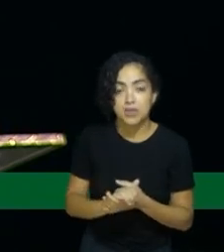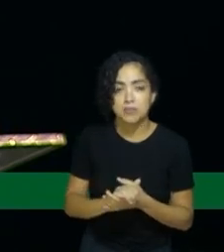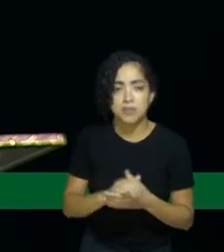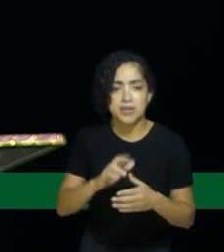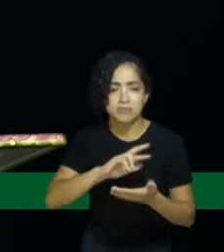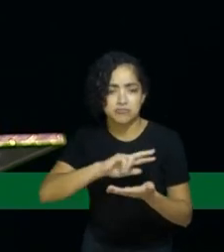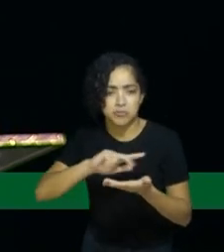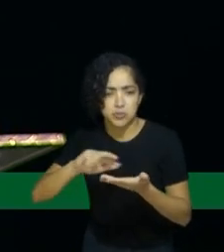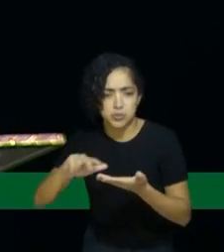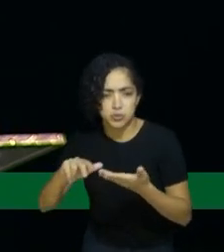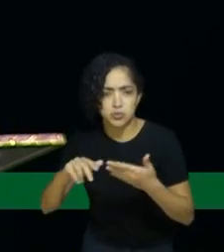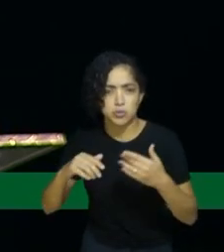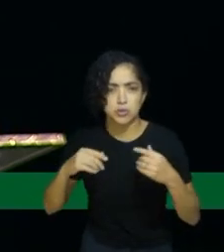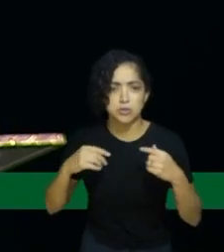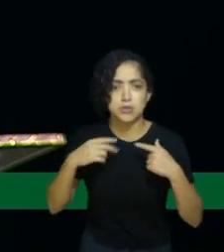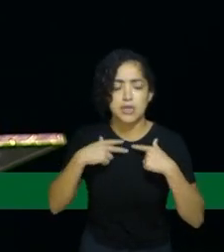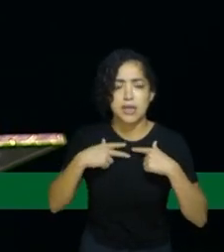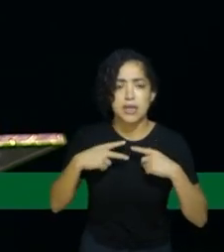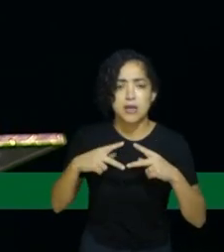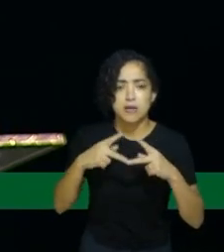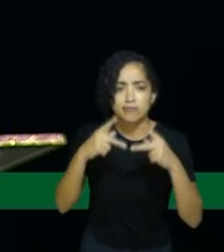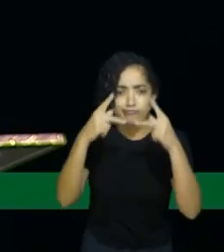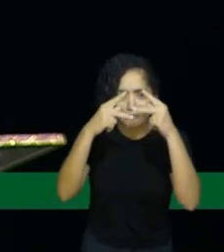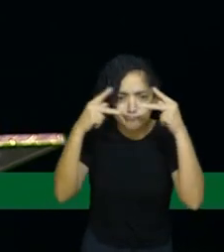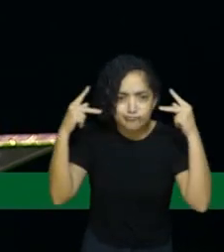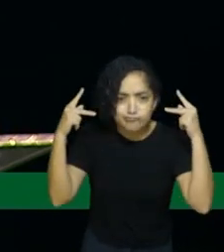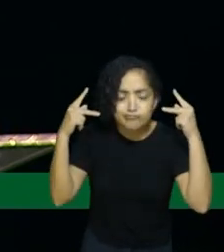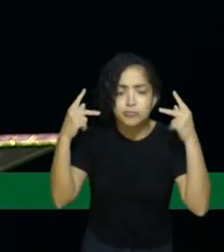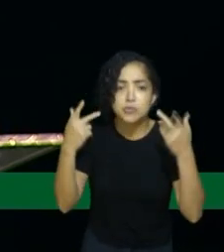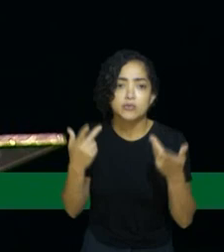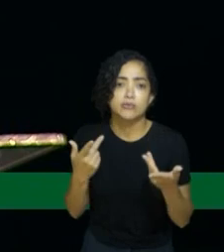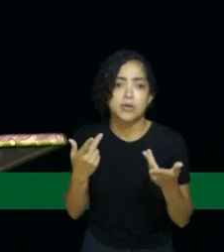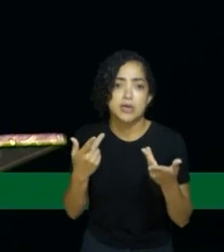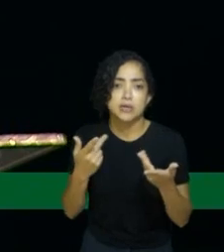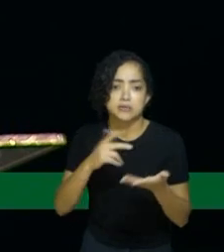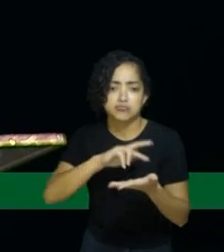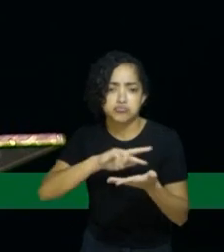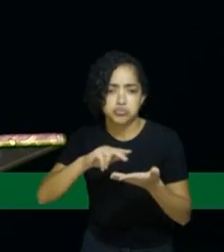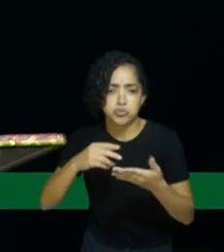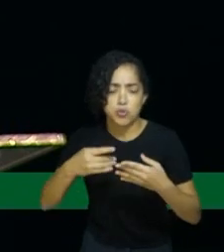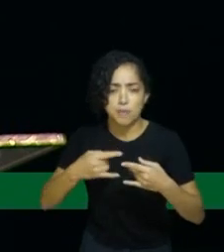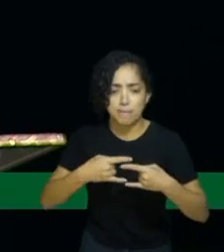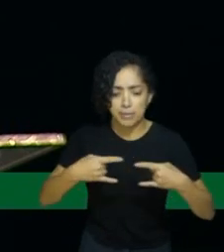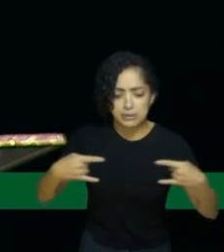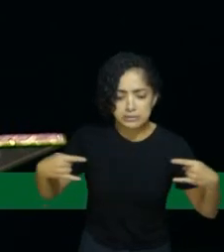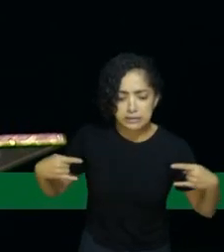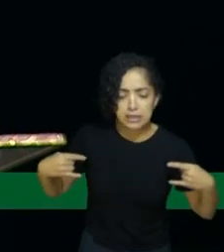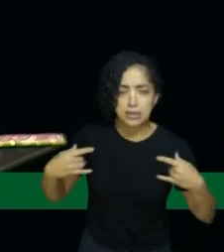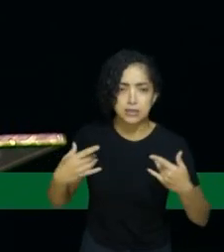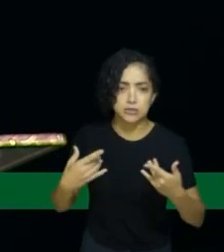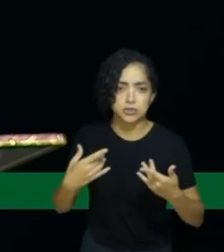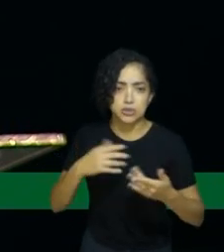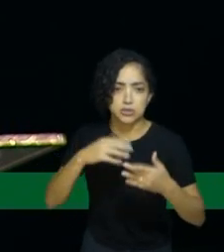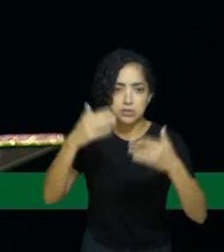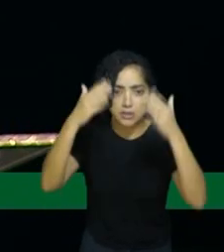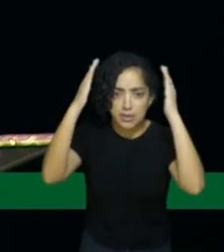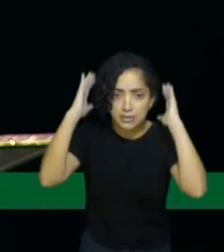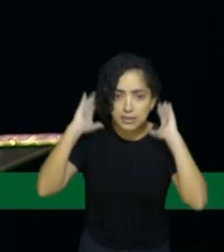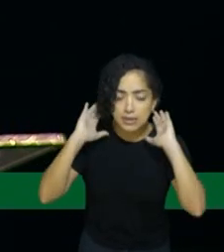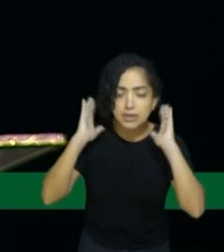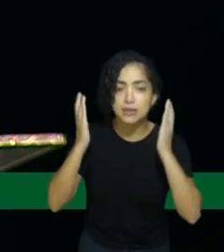sutiãs adaptados luvas de compressão bandagem lenços turbantes e empréstimo